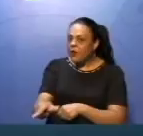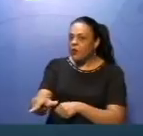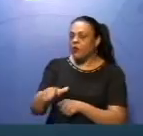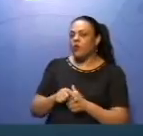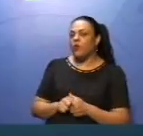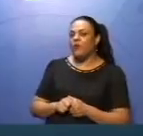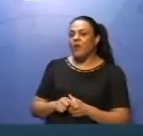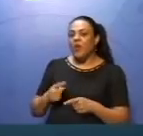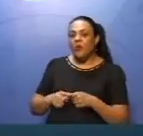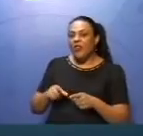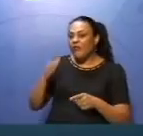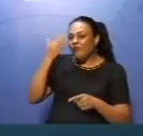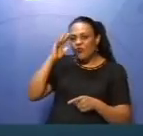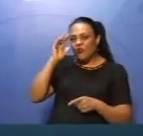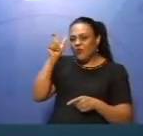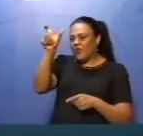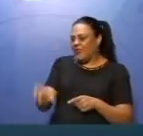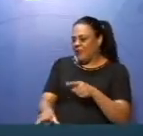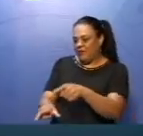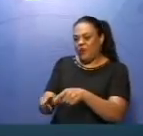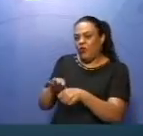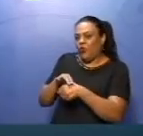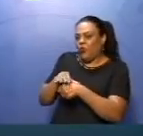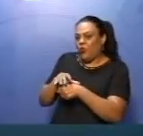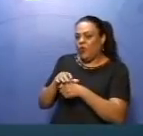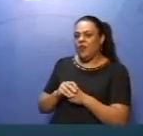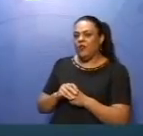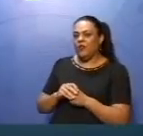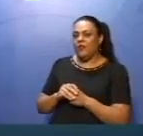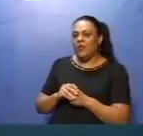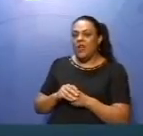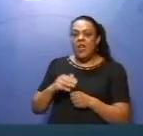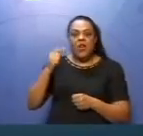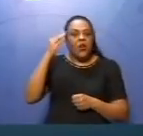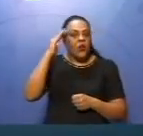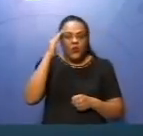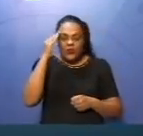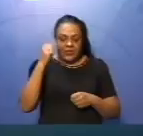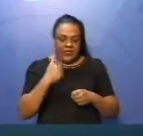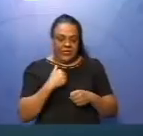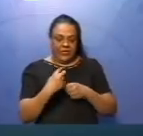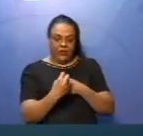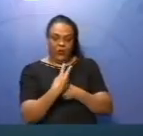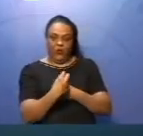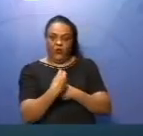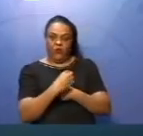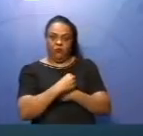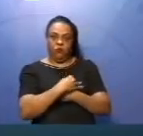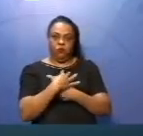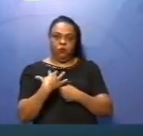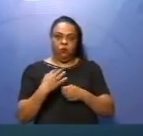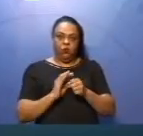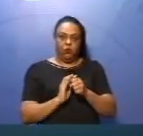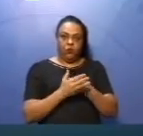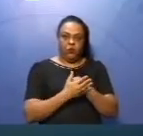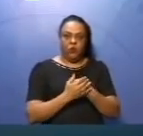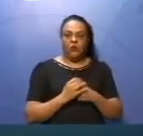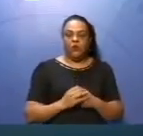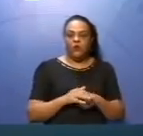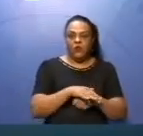sabe se tem ou não, se foi ou não infectado pelo vírus, é importante que haja esse tipo